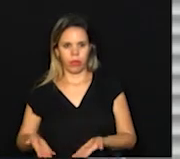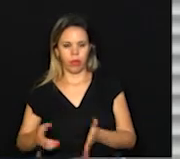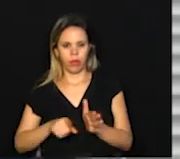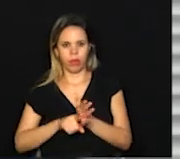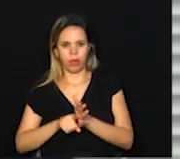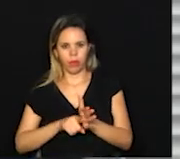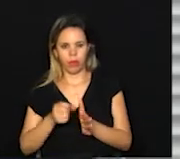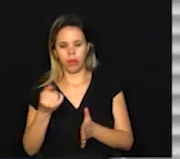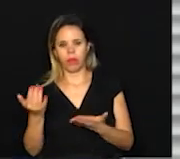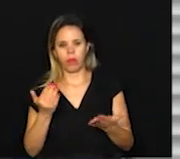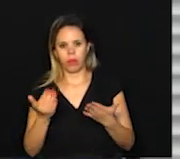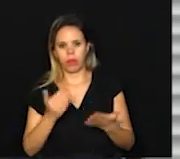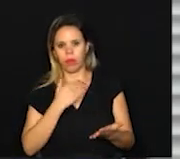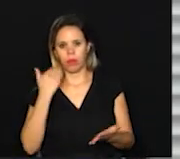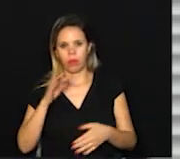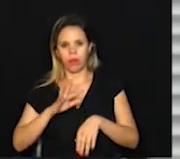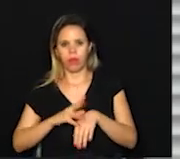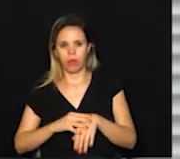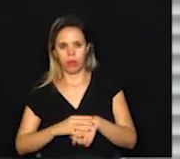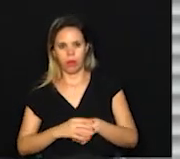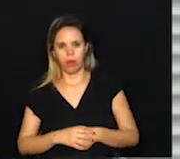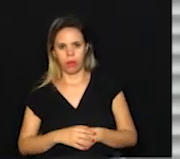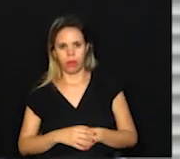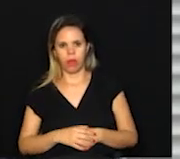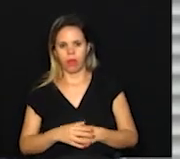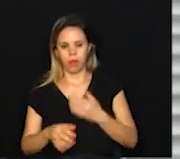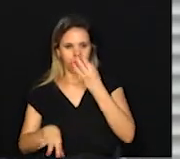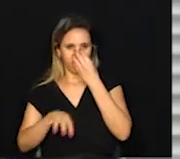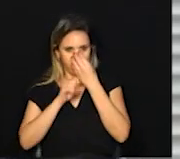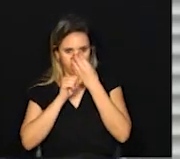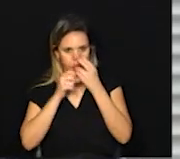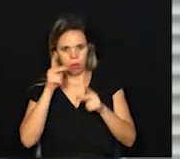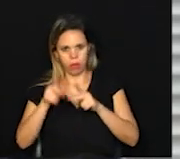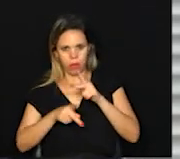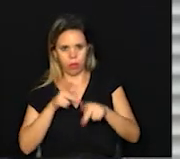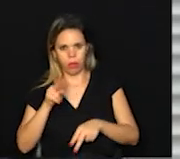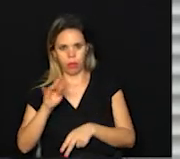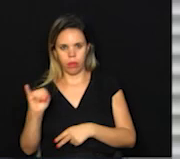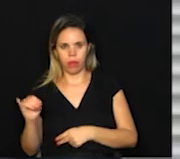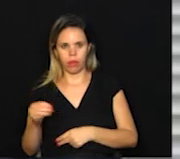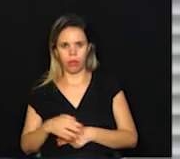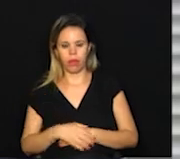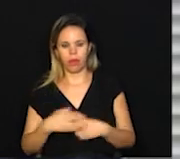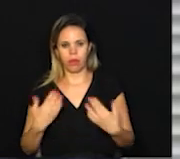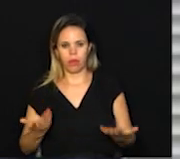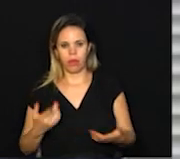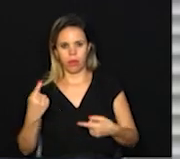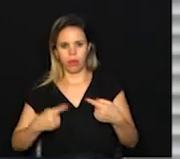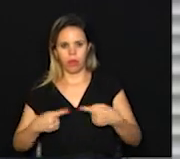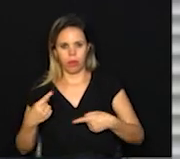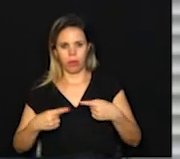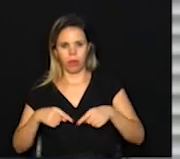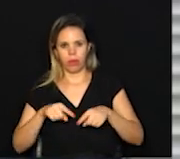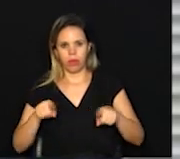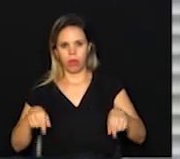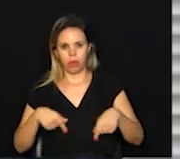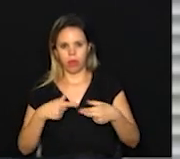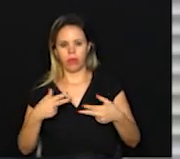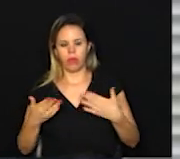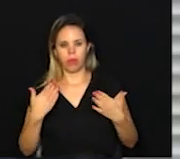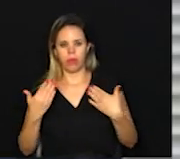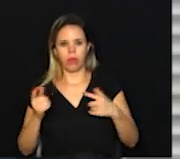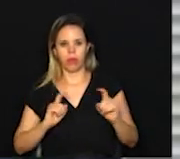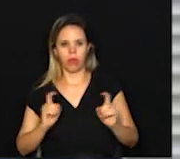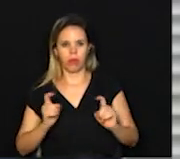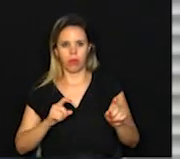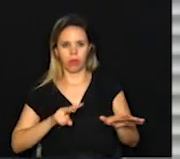de óbitos dos doentes entubados ou que passaram por UTI. Quando nós discutimos a sala de situação, que é uma